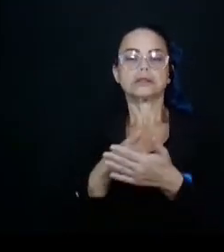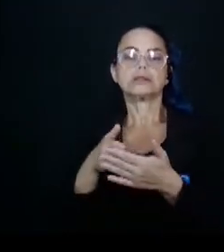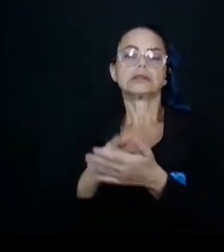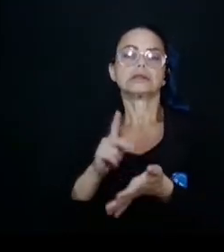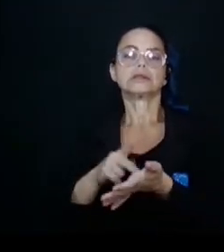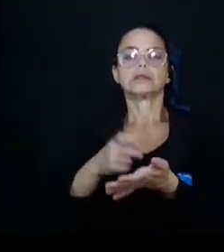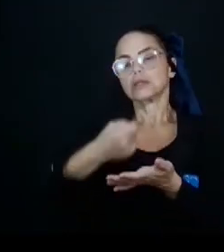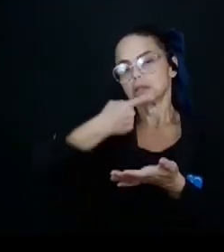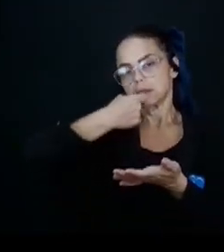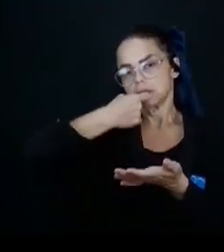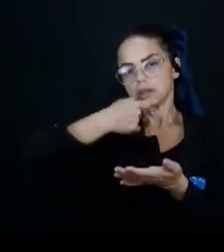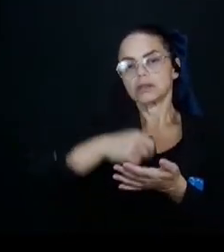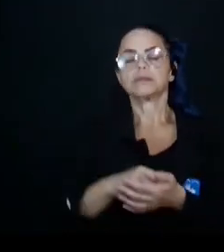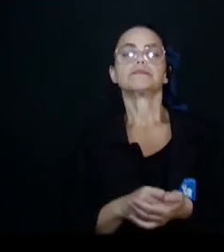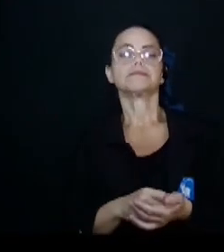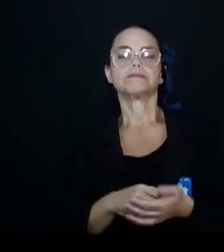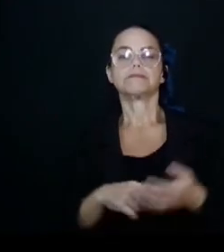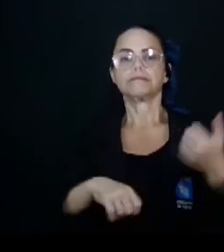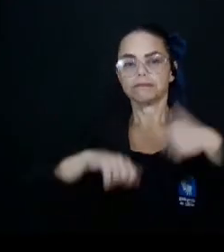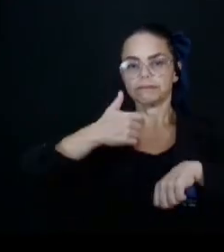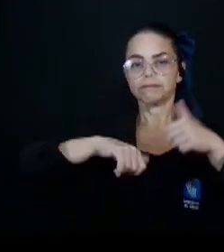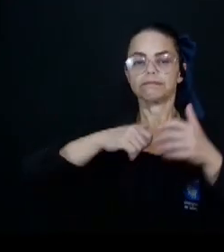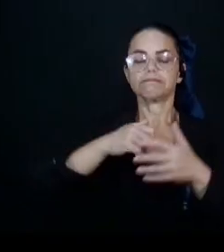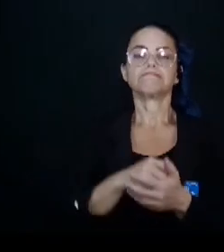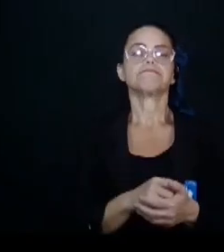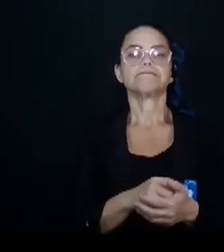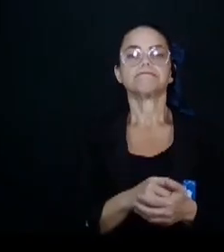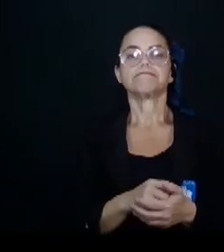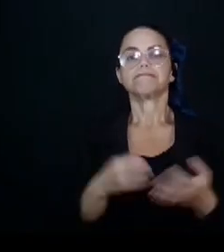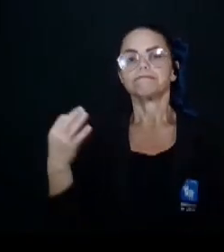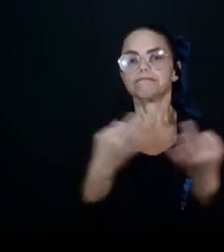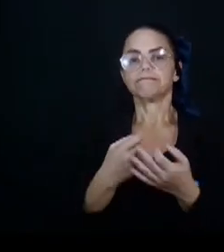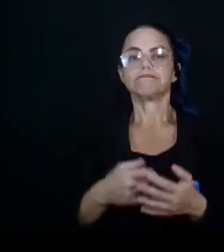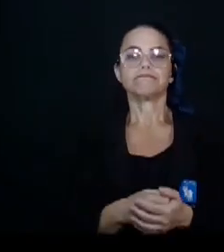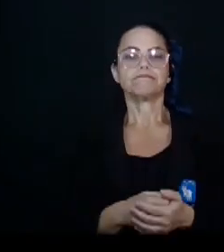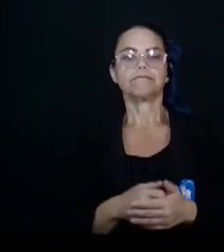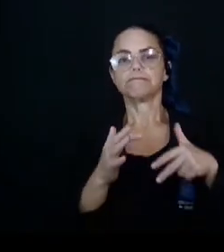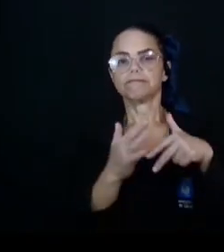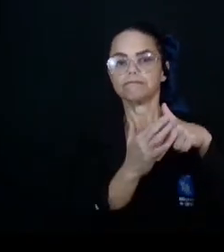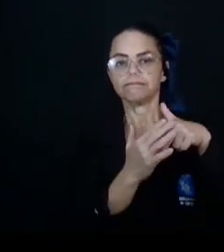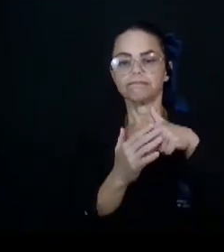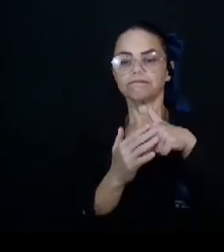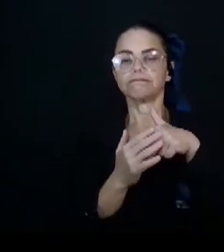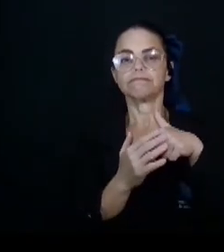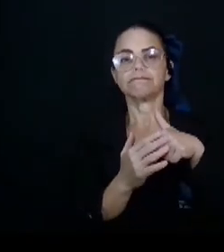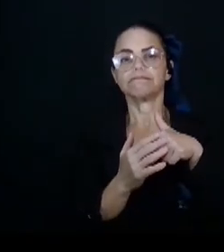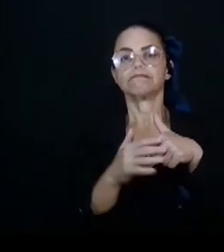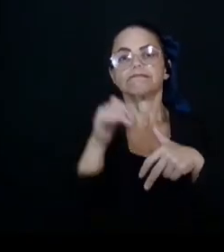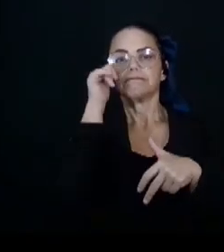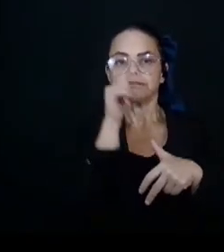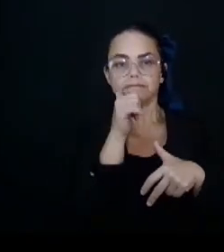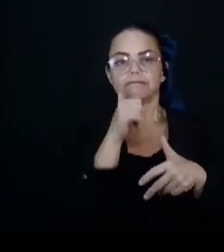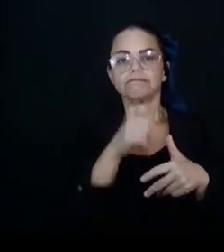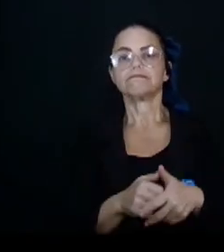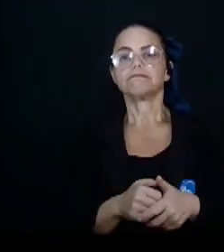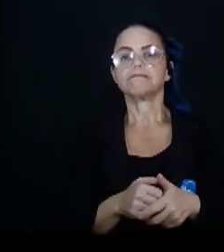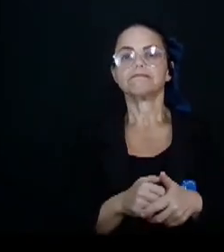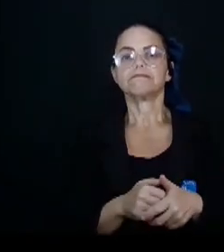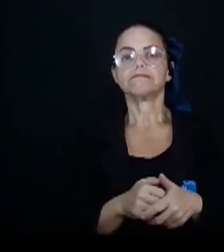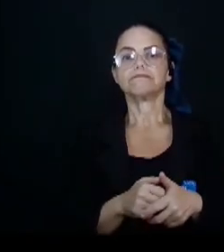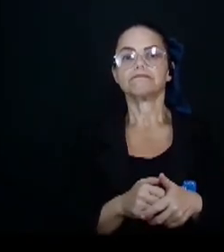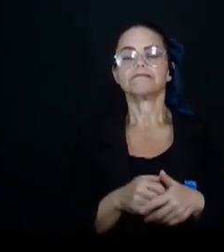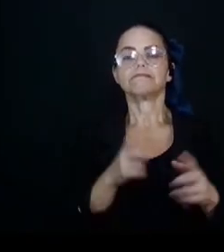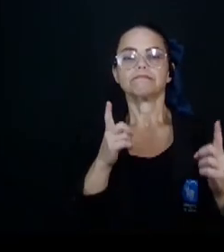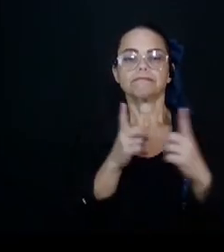isso é avaliado caso a caso. Perfeito. E no caso de um paciente, né, de uma mulher que ela foi diagnosticada, uma mulher